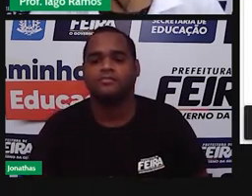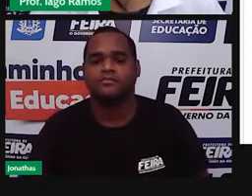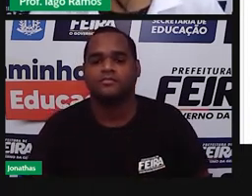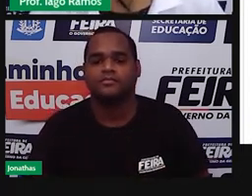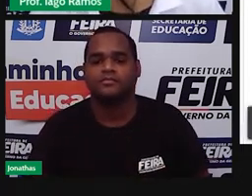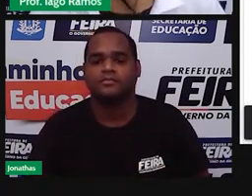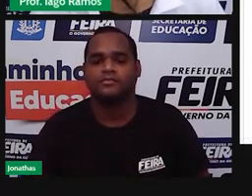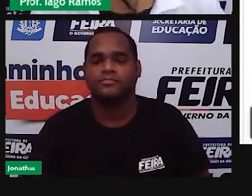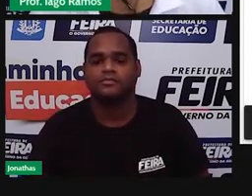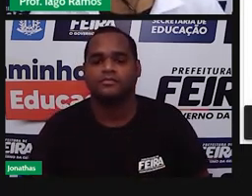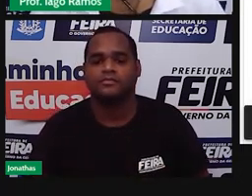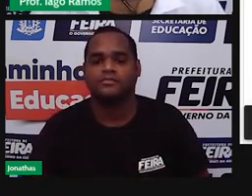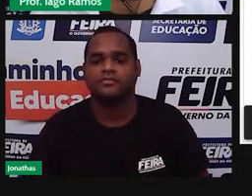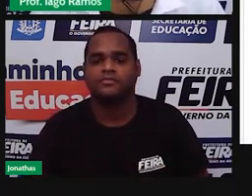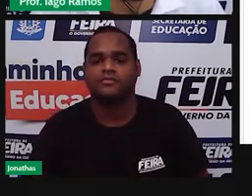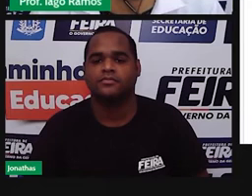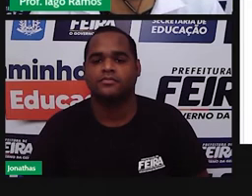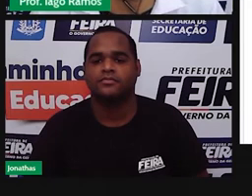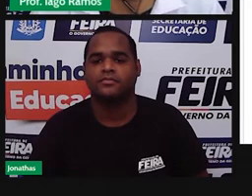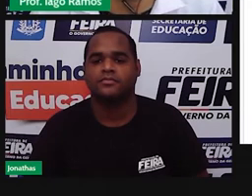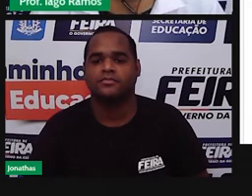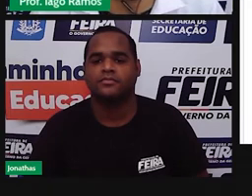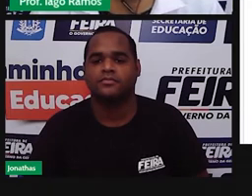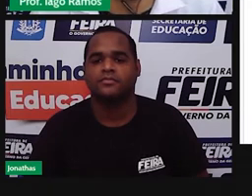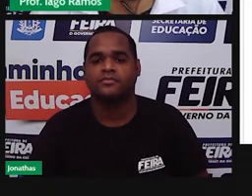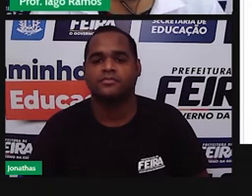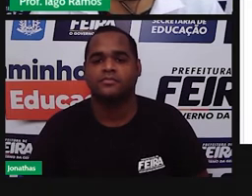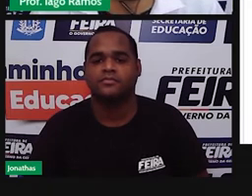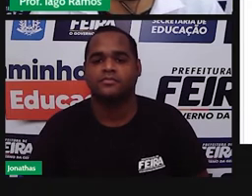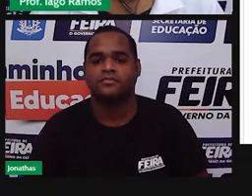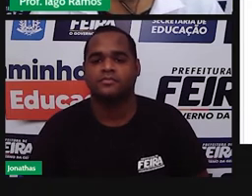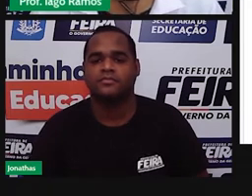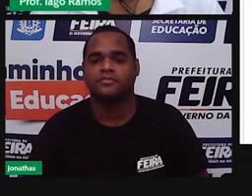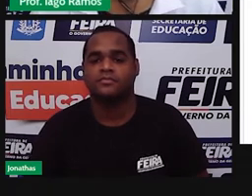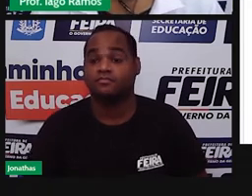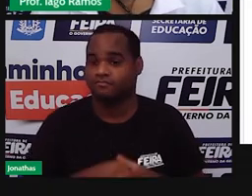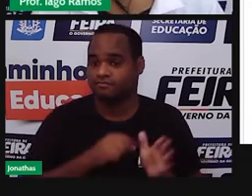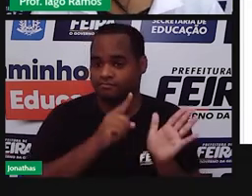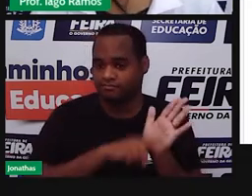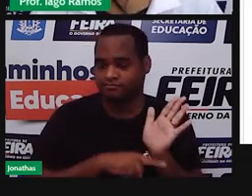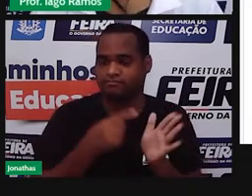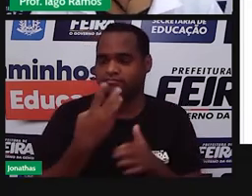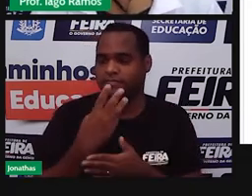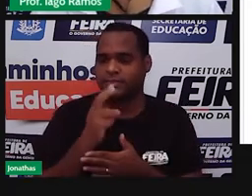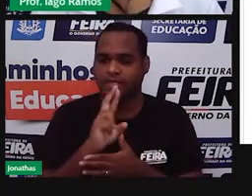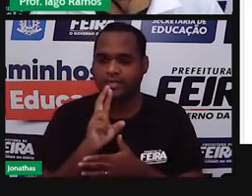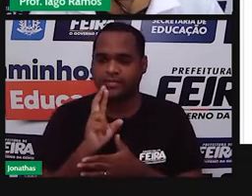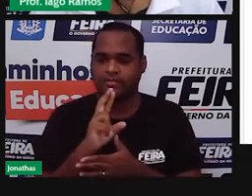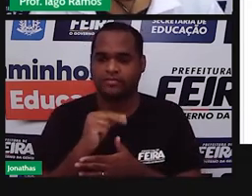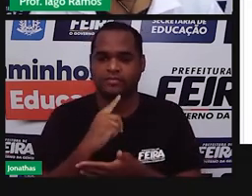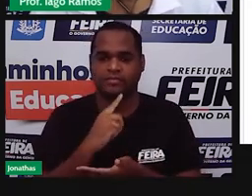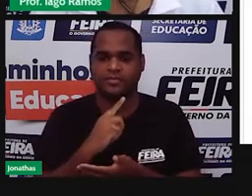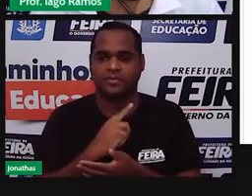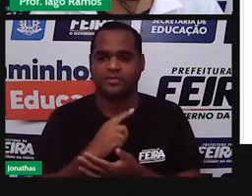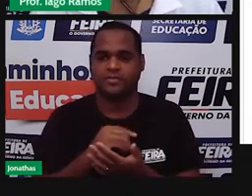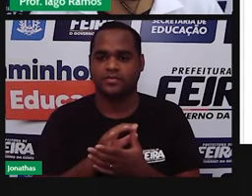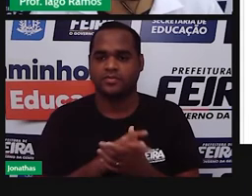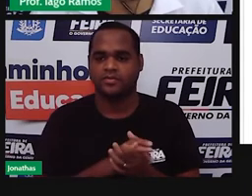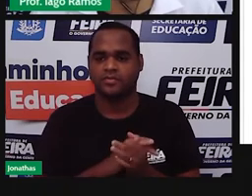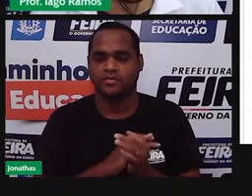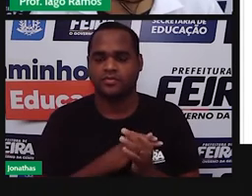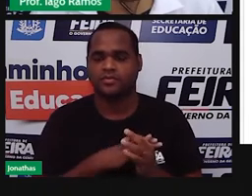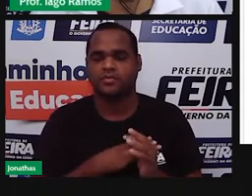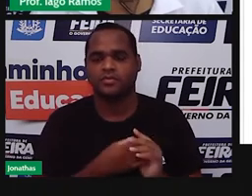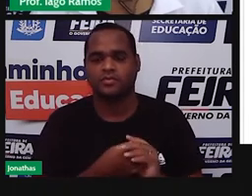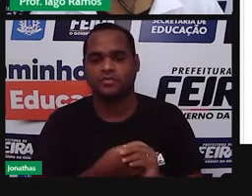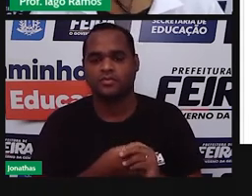Pensa comigo no dinheiro. Aqui eu estou devendo 3 reais. Só que eu vou lá e